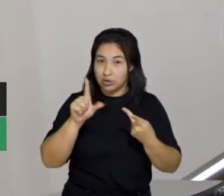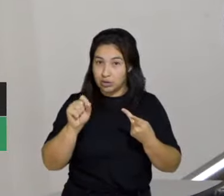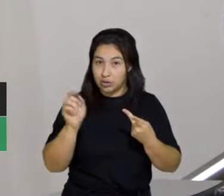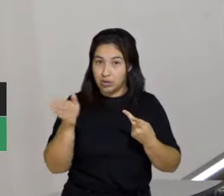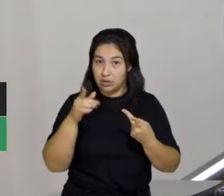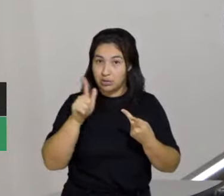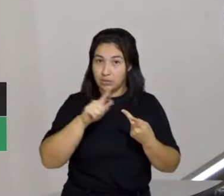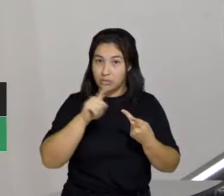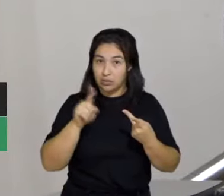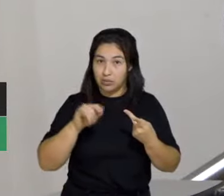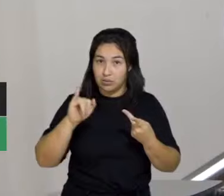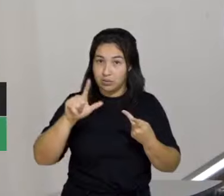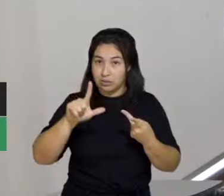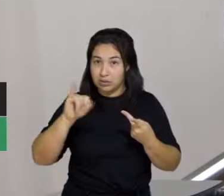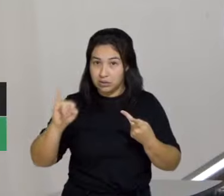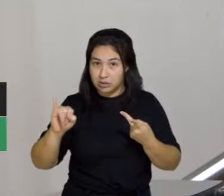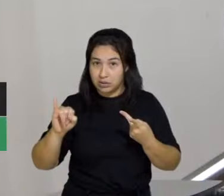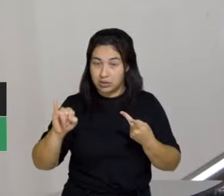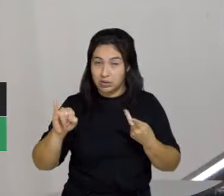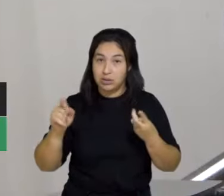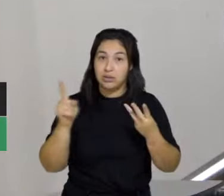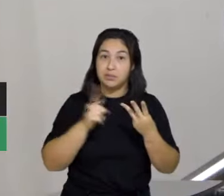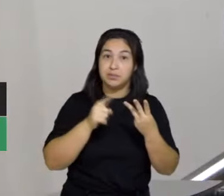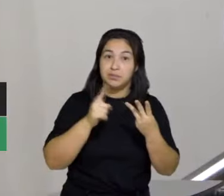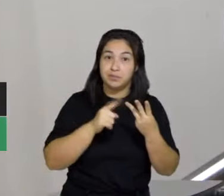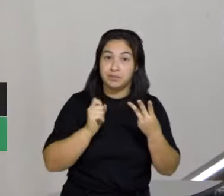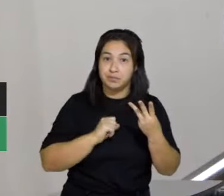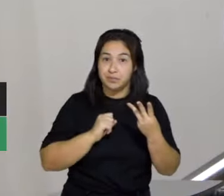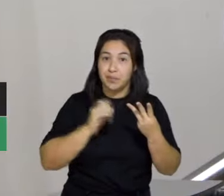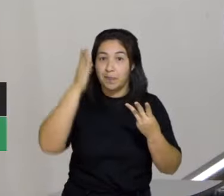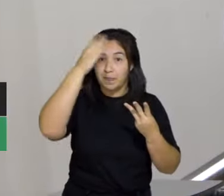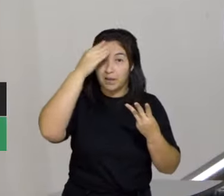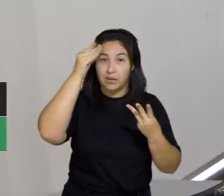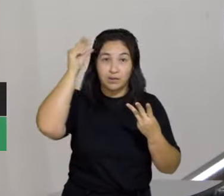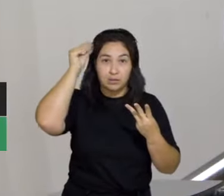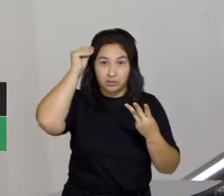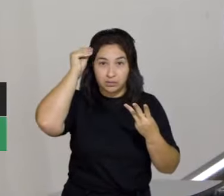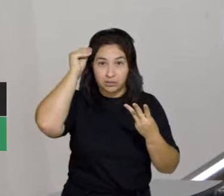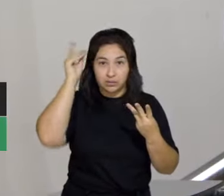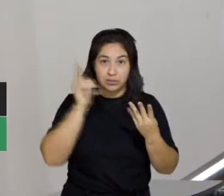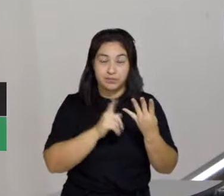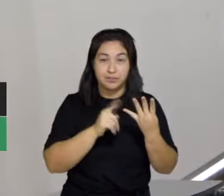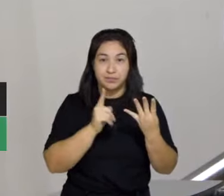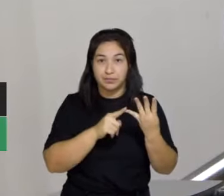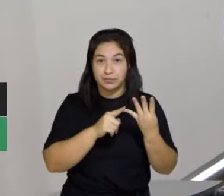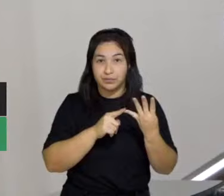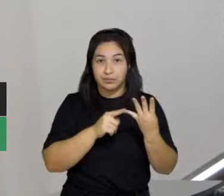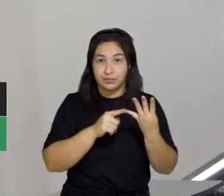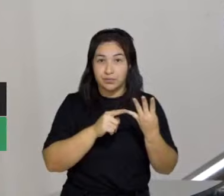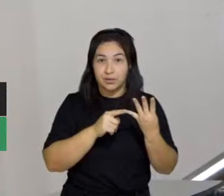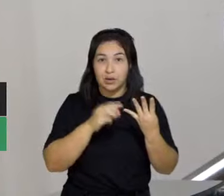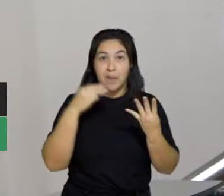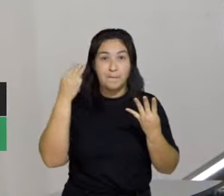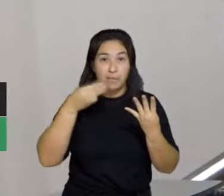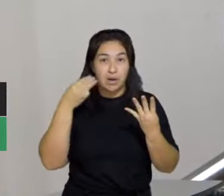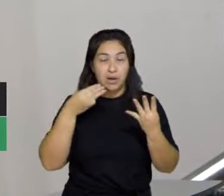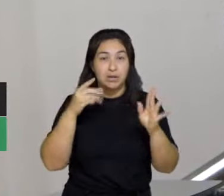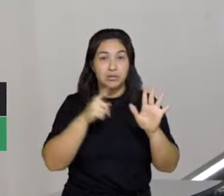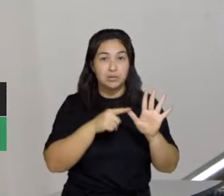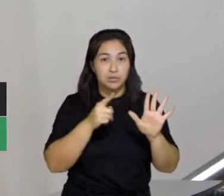vice-presidente, integrada pelos deputados Luciane Carminati, do PT, Márcio Machado, do PL, Marquito, do